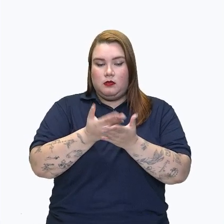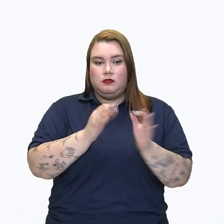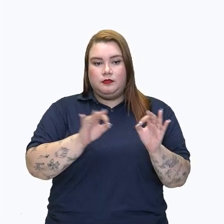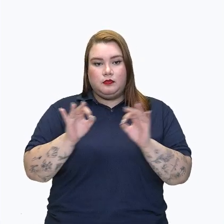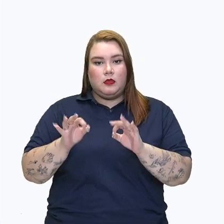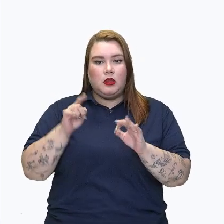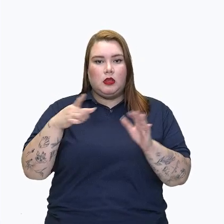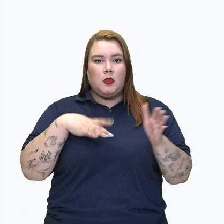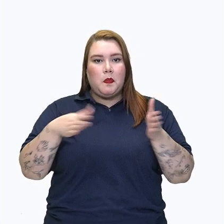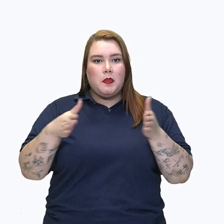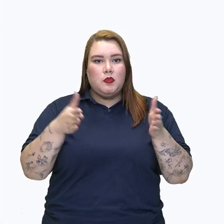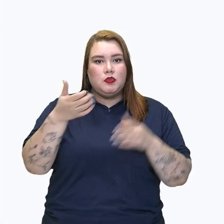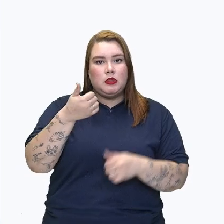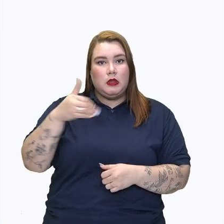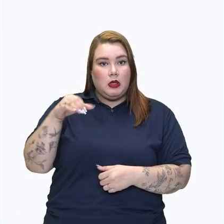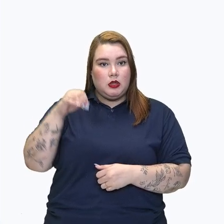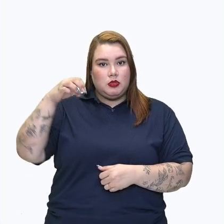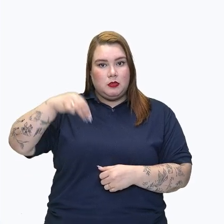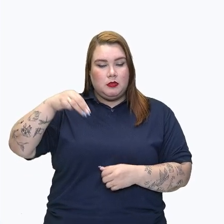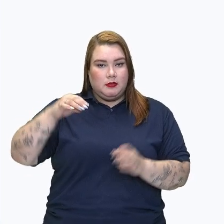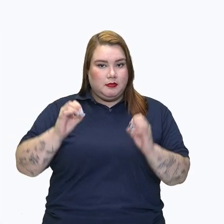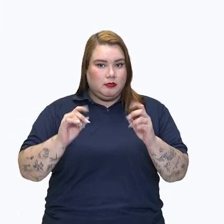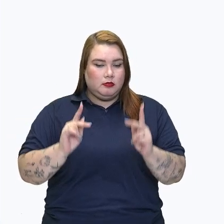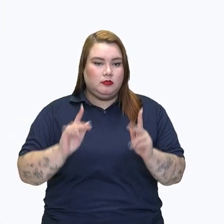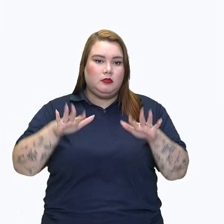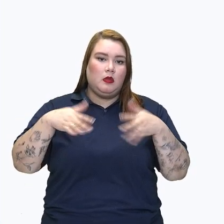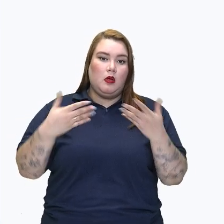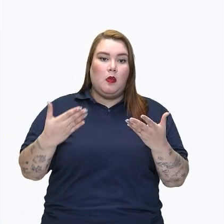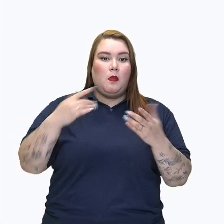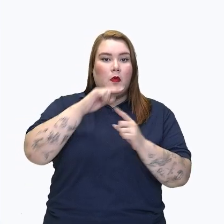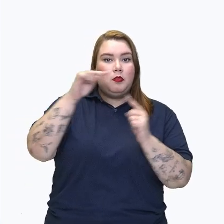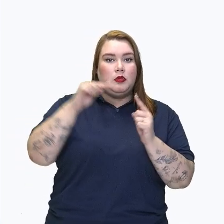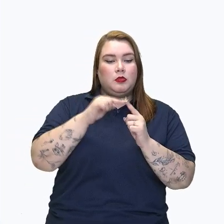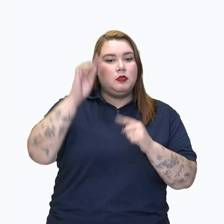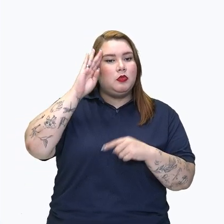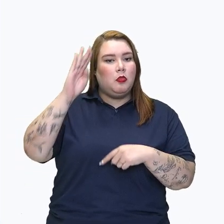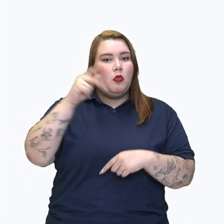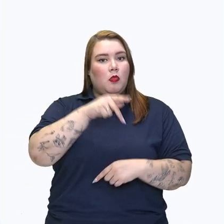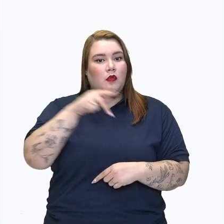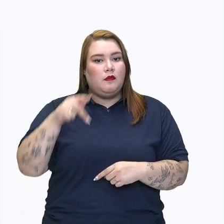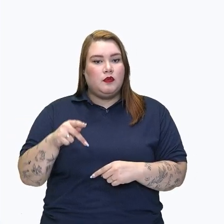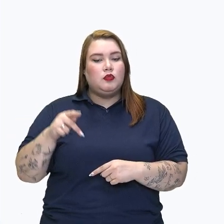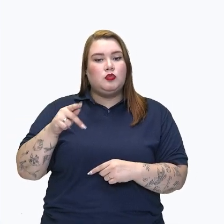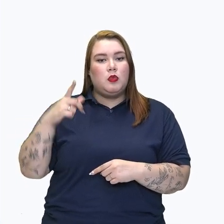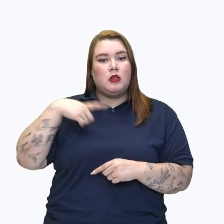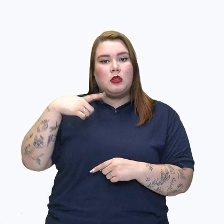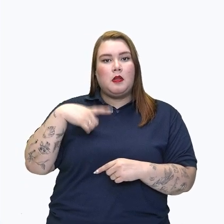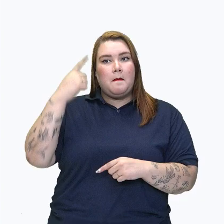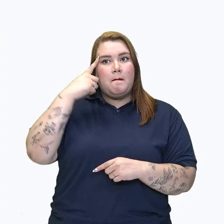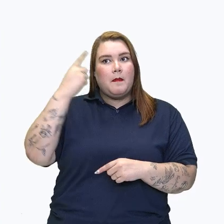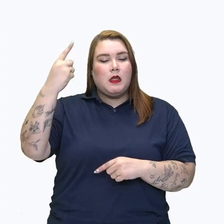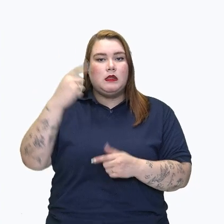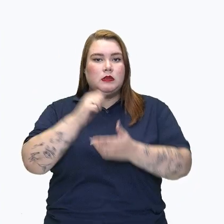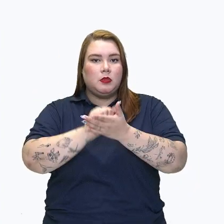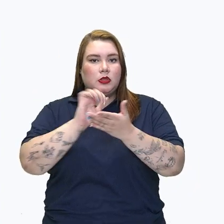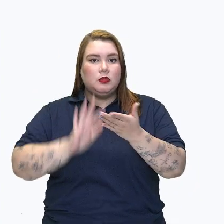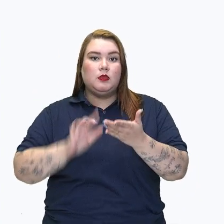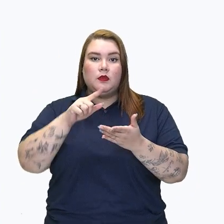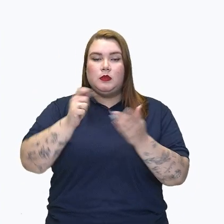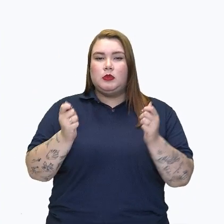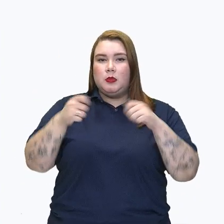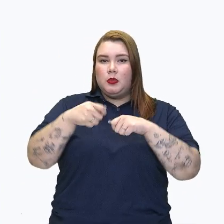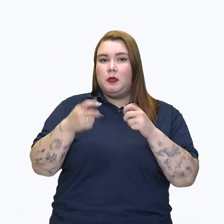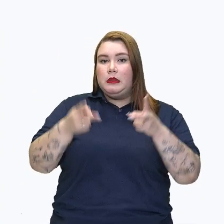Então, o objetivo maior é que o professor ministrante pense em uma atividade e que você possa verificar como